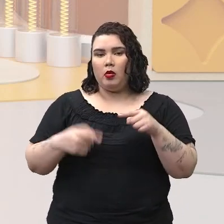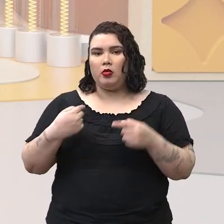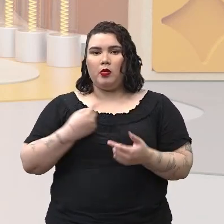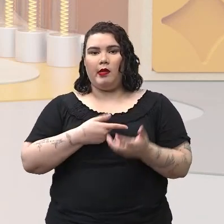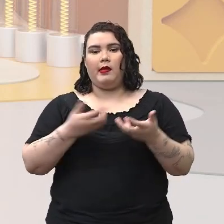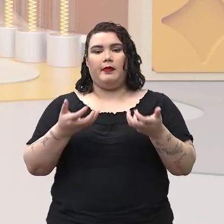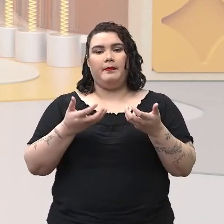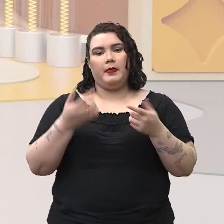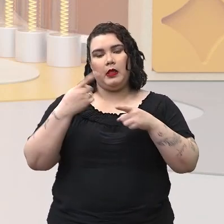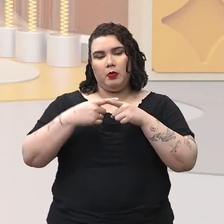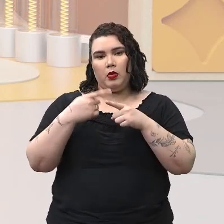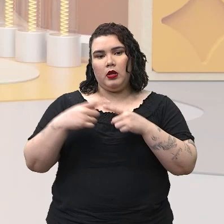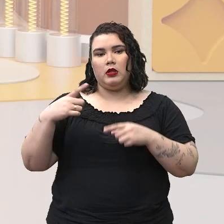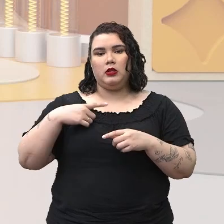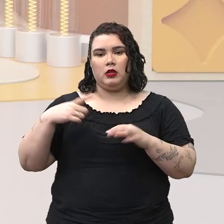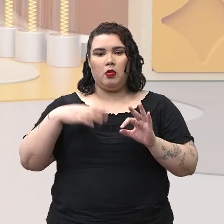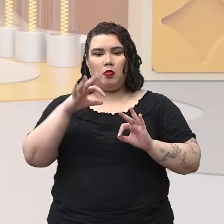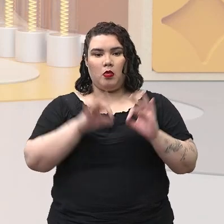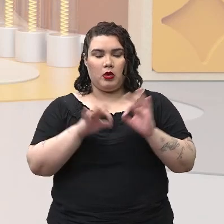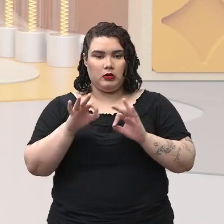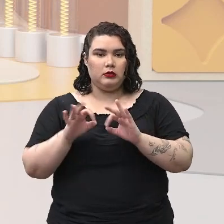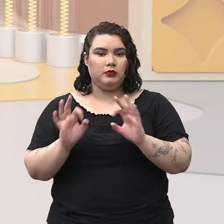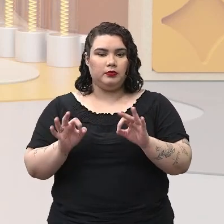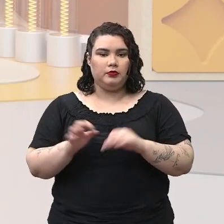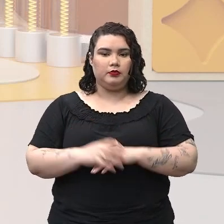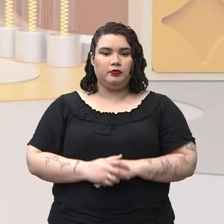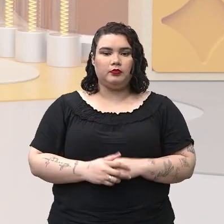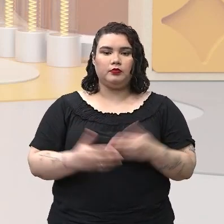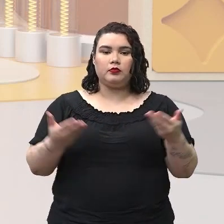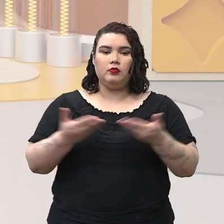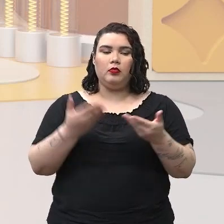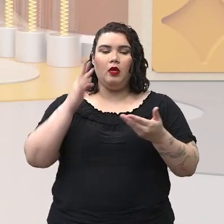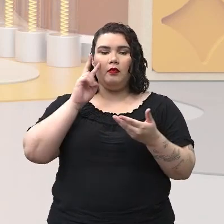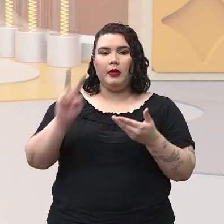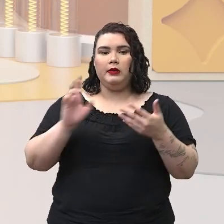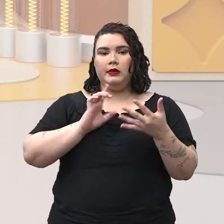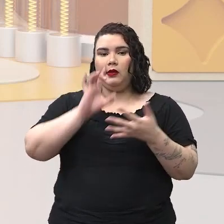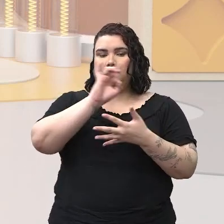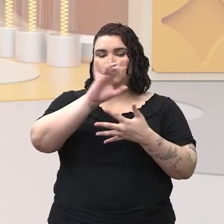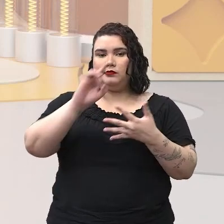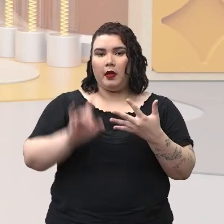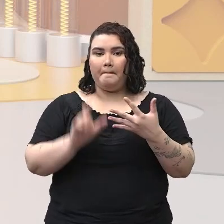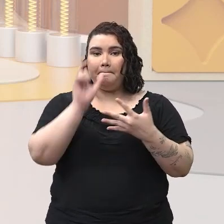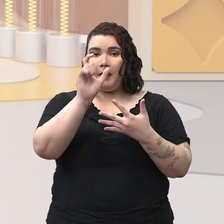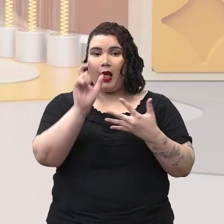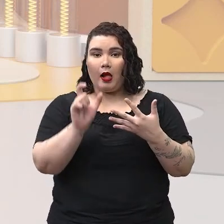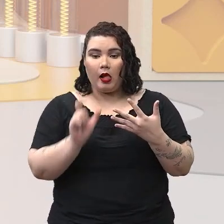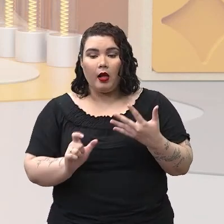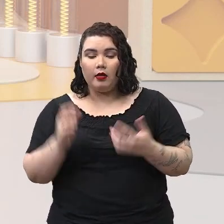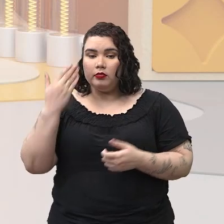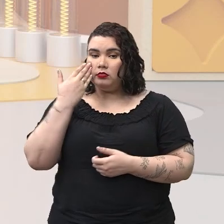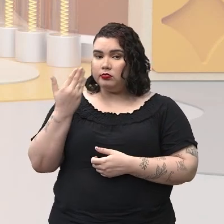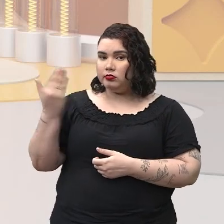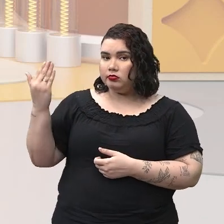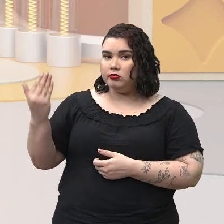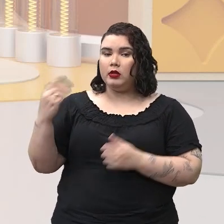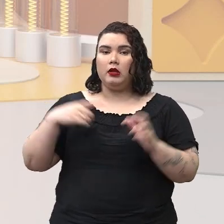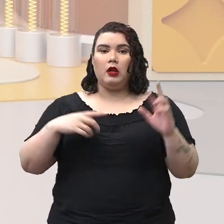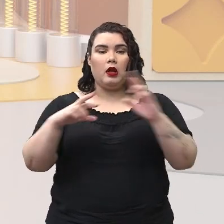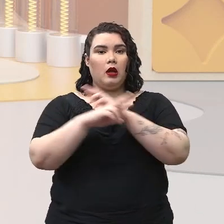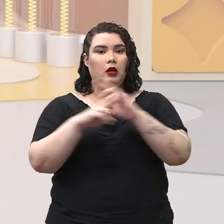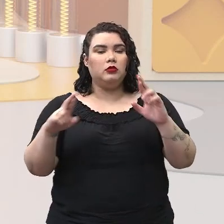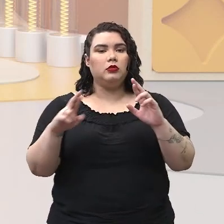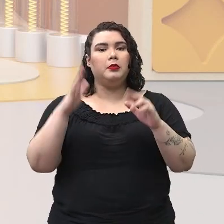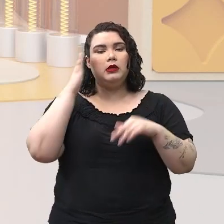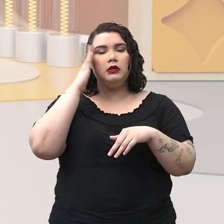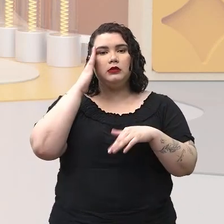aí? Porque existe toda uma organização. A gente vai relembrar aqui, pessoal, esses termos que estão relacionados ali, para a gente tentar